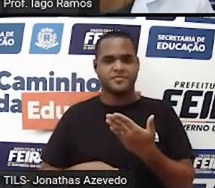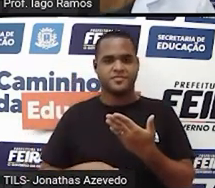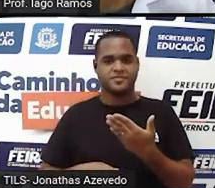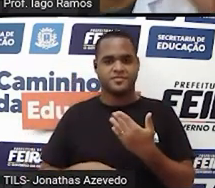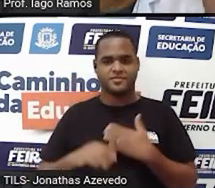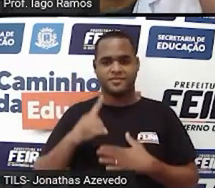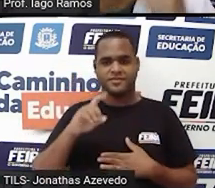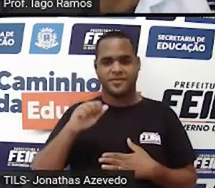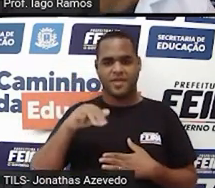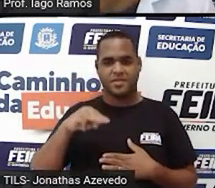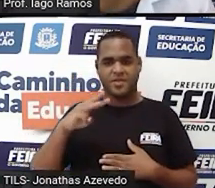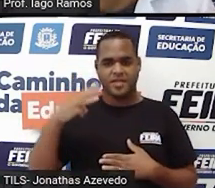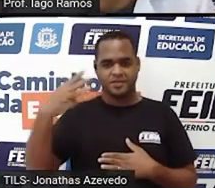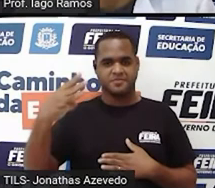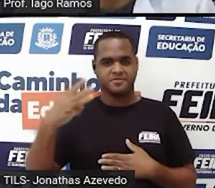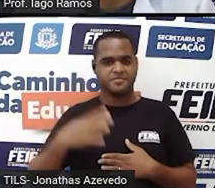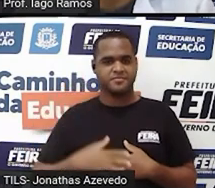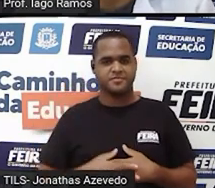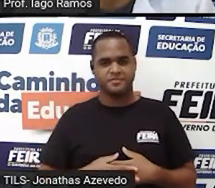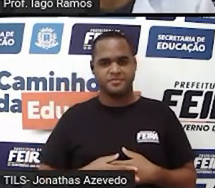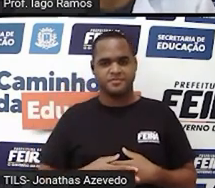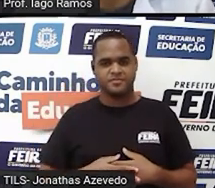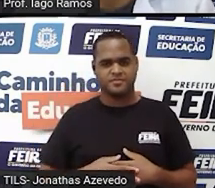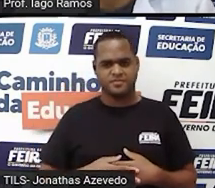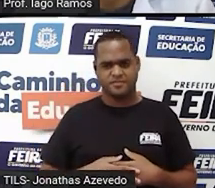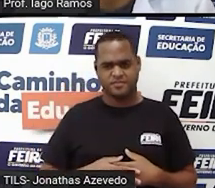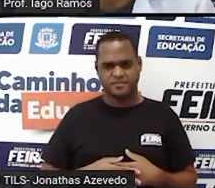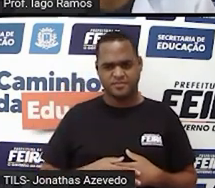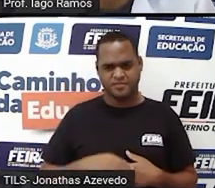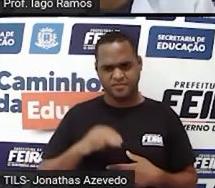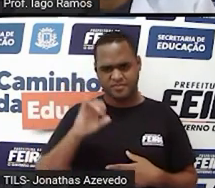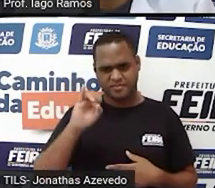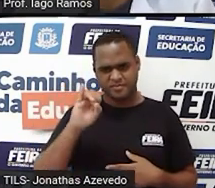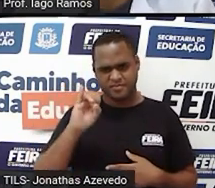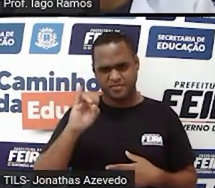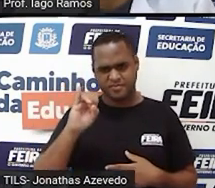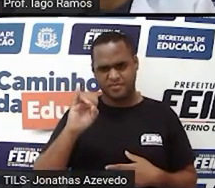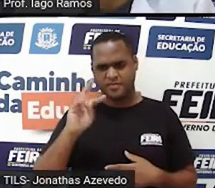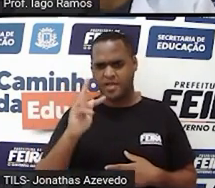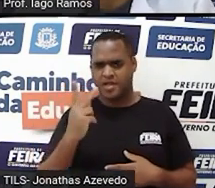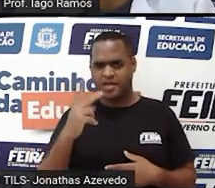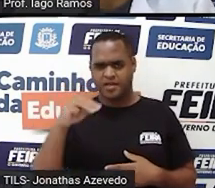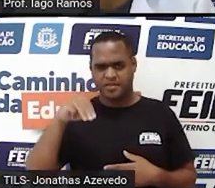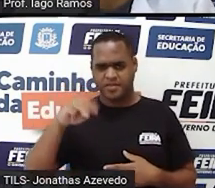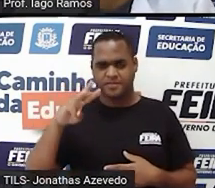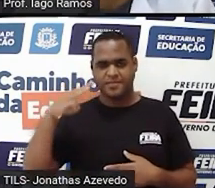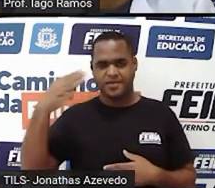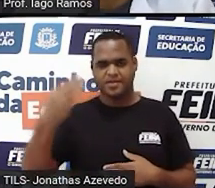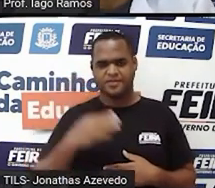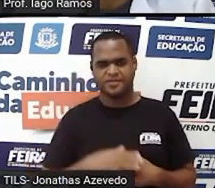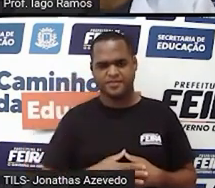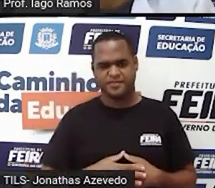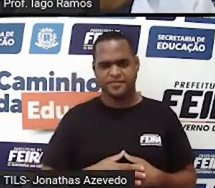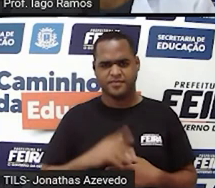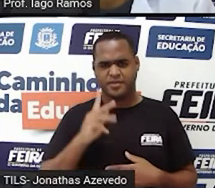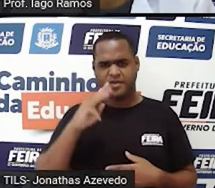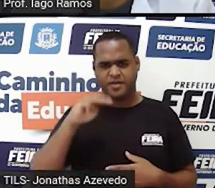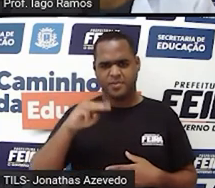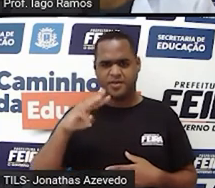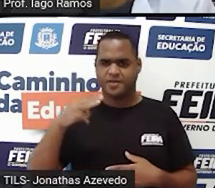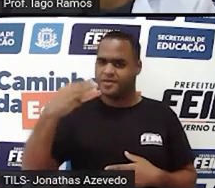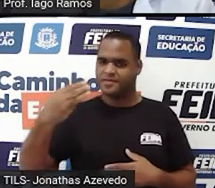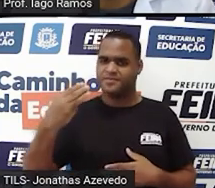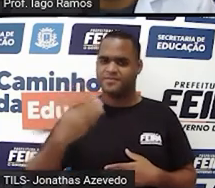de an ^ 3 hectômetro cúbico hm elevado a 3 km